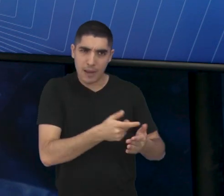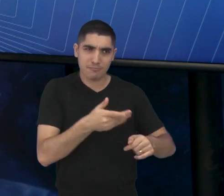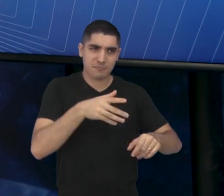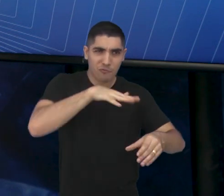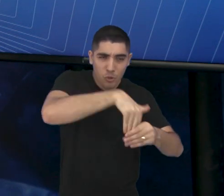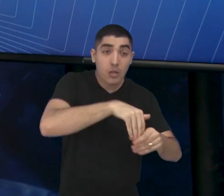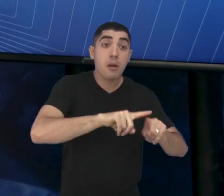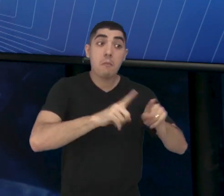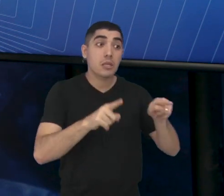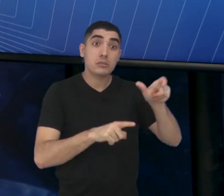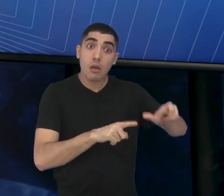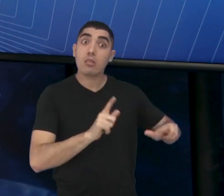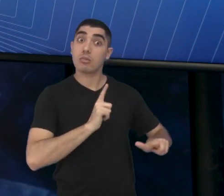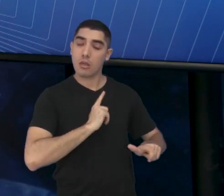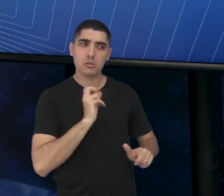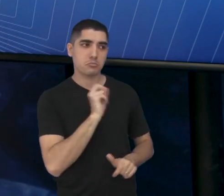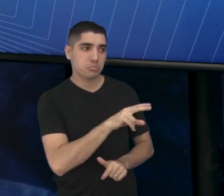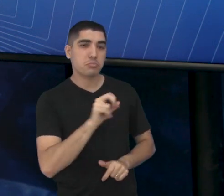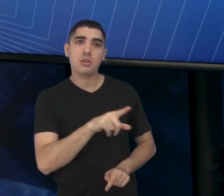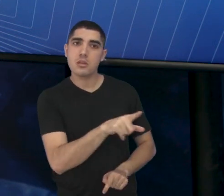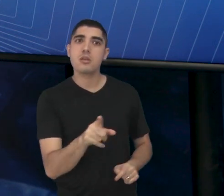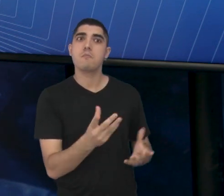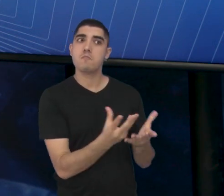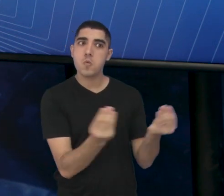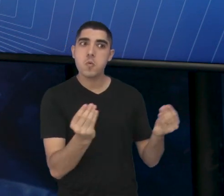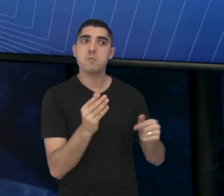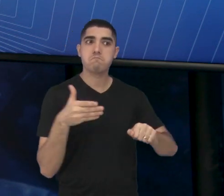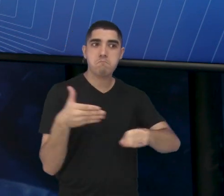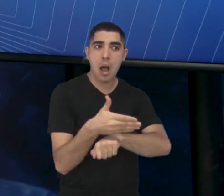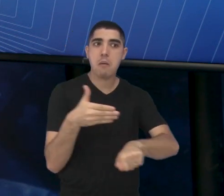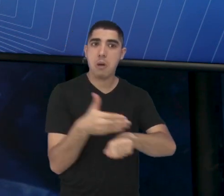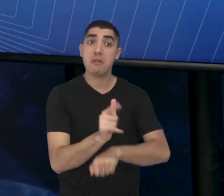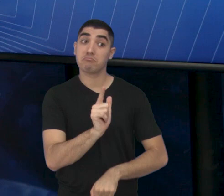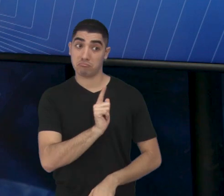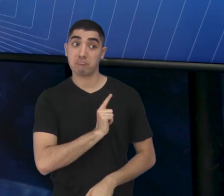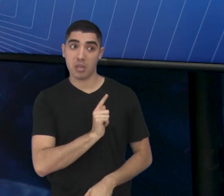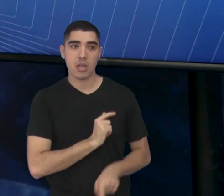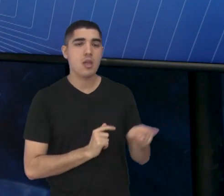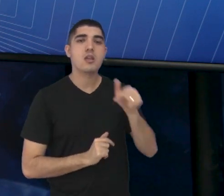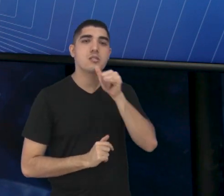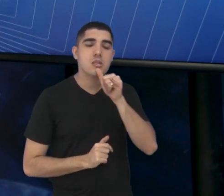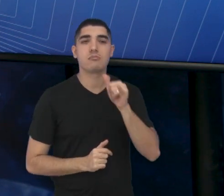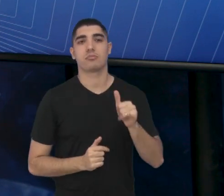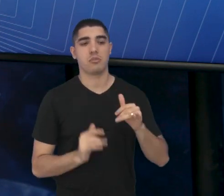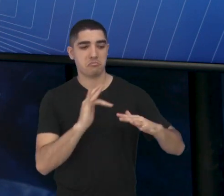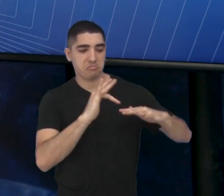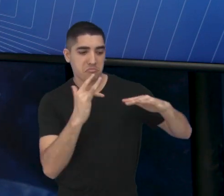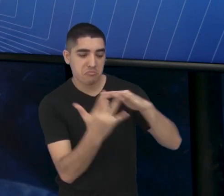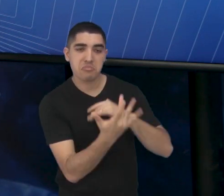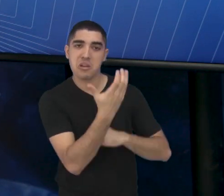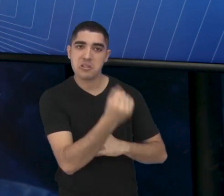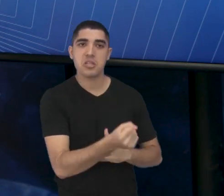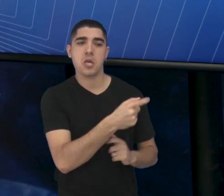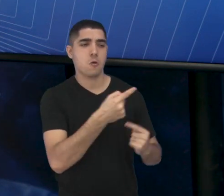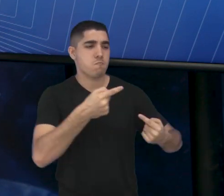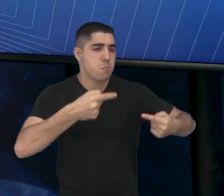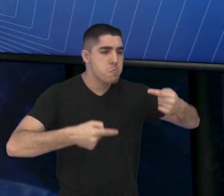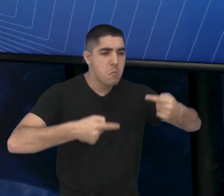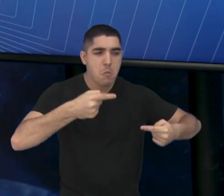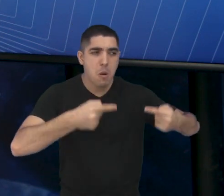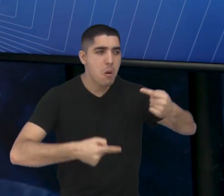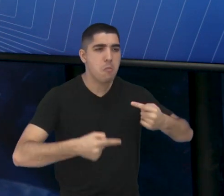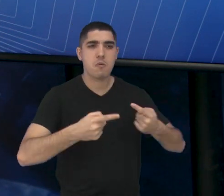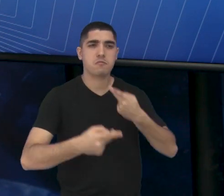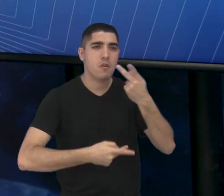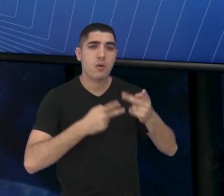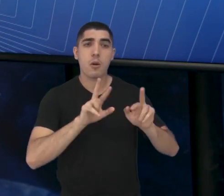inclusive, o jovem ele tem participado muito das discussões políticas, né? Então, ele está nas redes sociais discutindo, questionando as